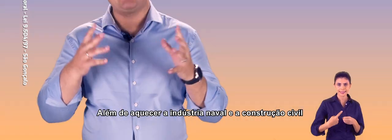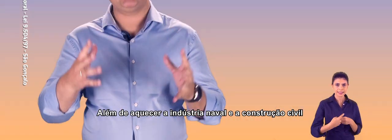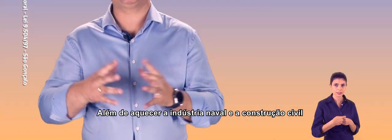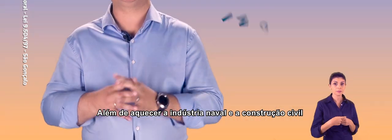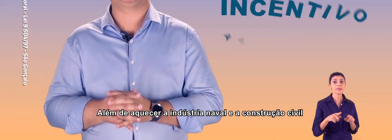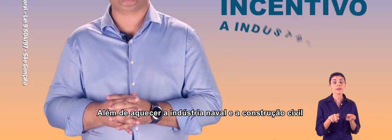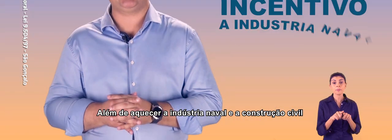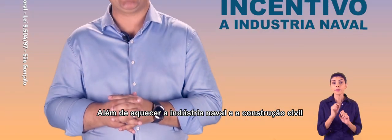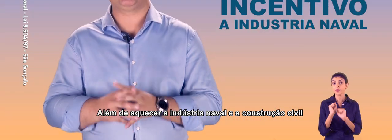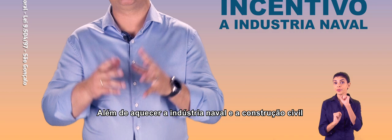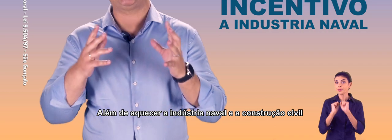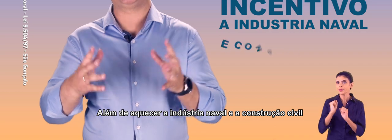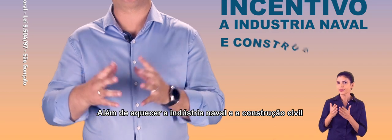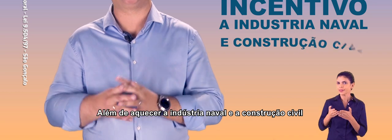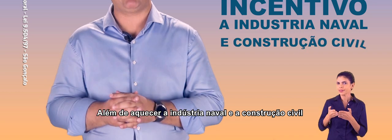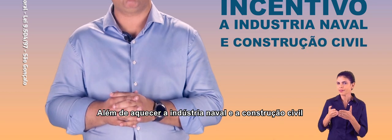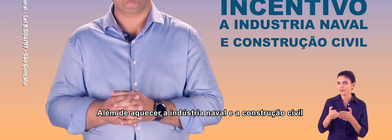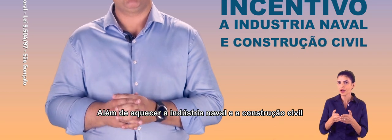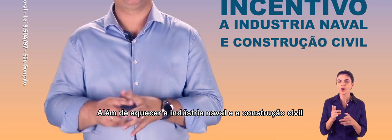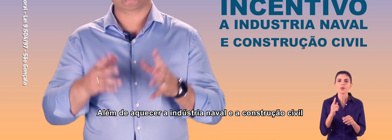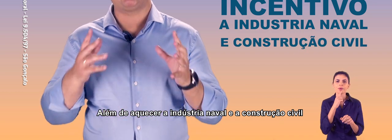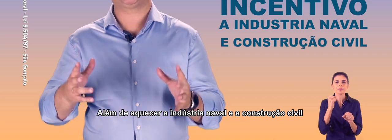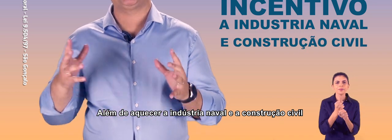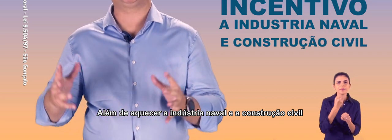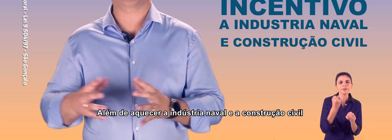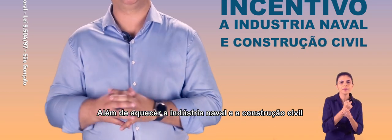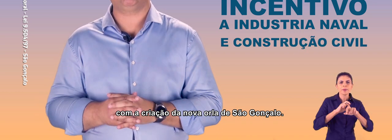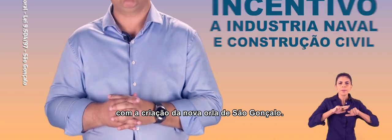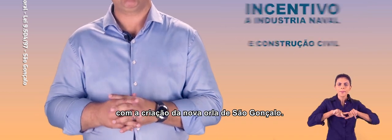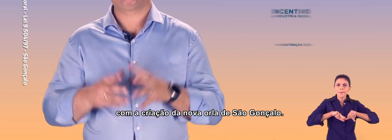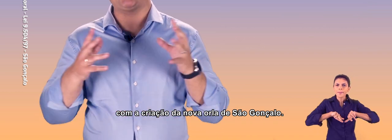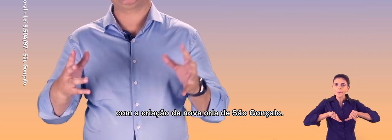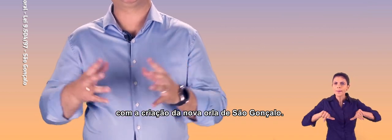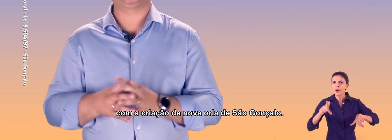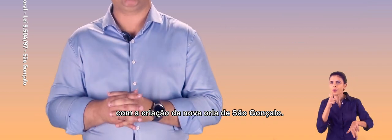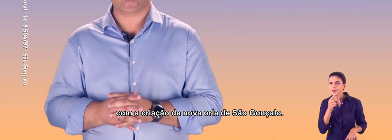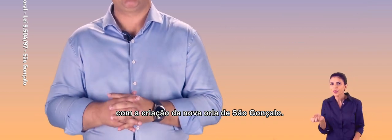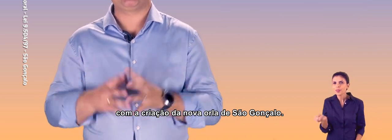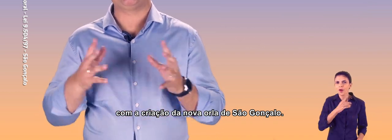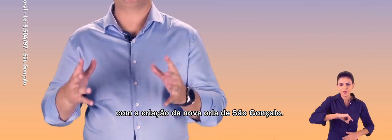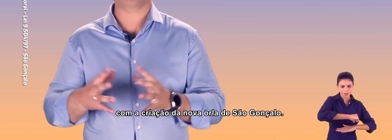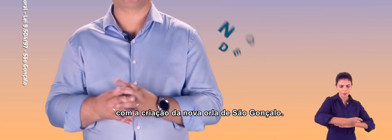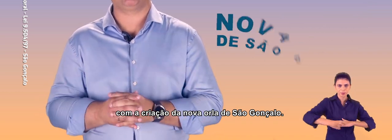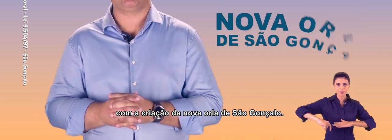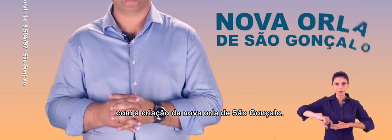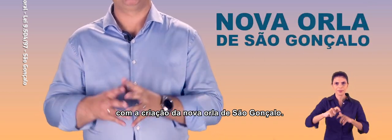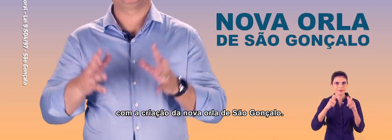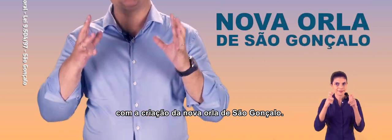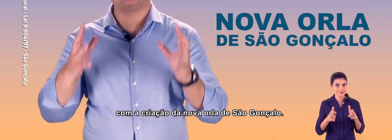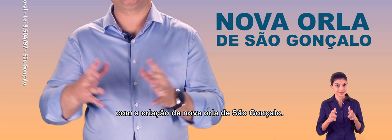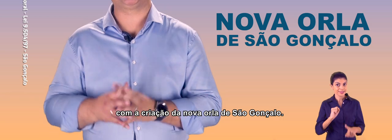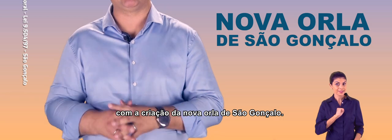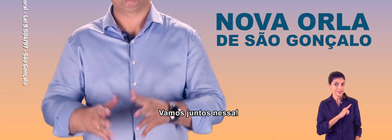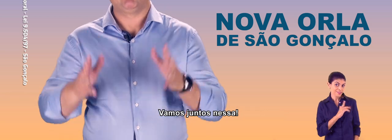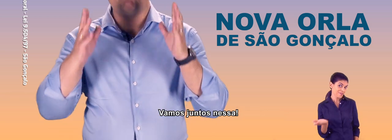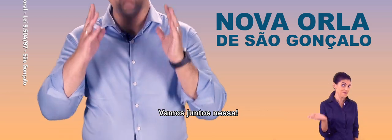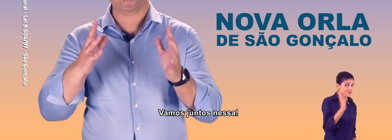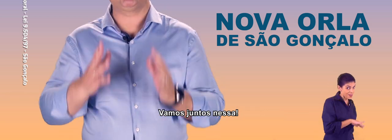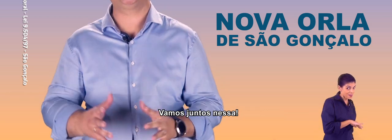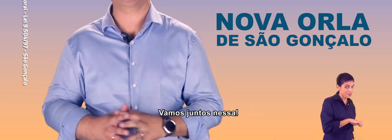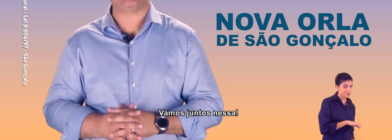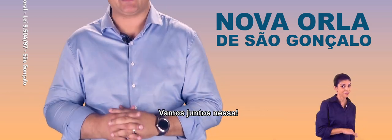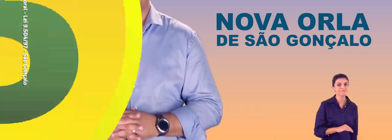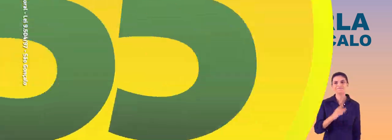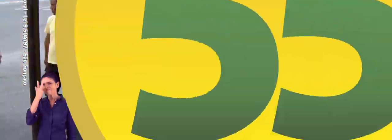município. Além de aquecer a indústria naval e a construção civil com a criação da nova orla de São Gonçalo.